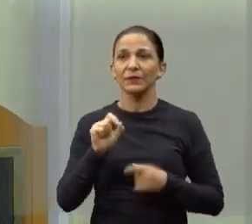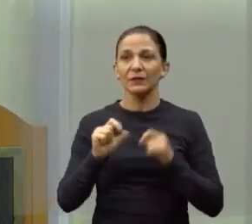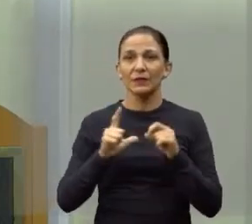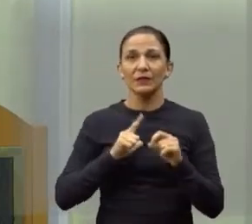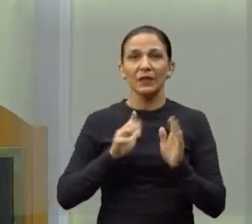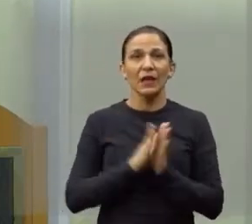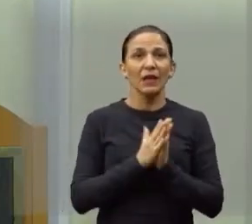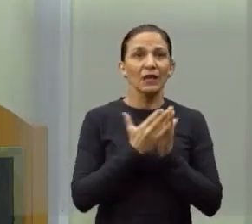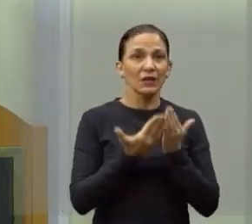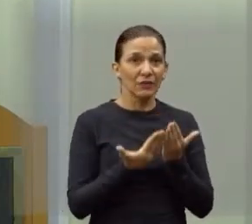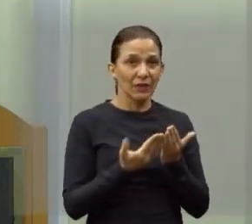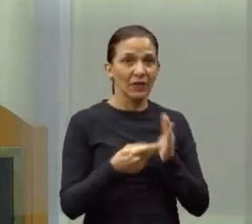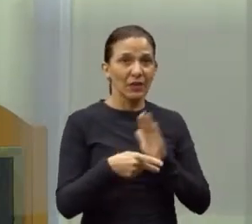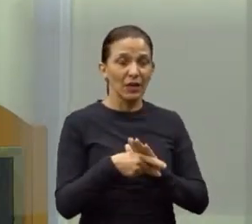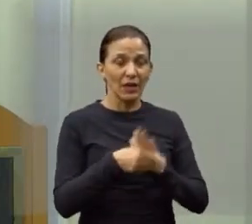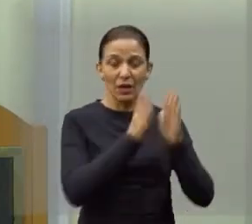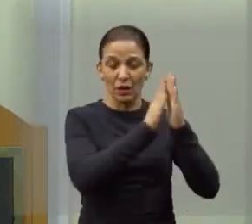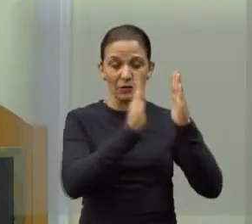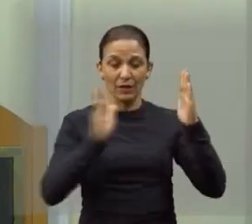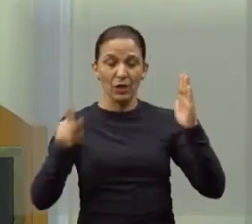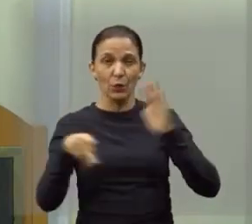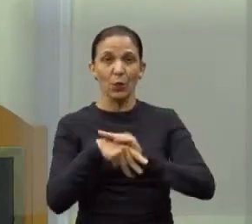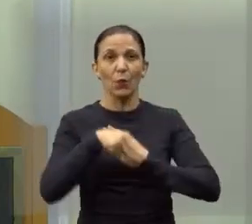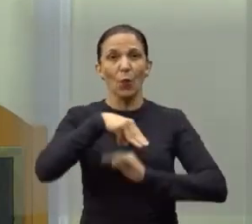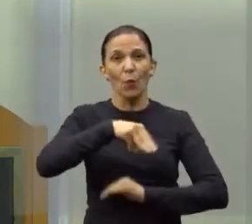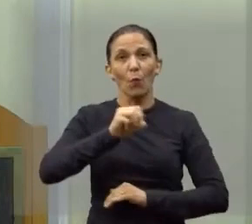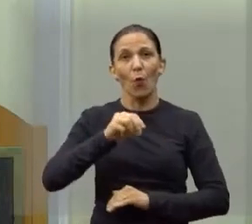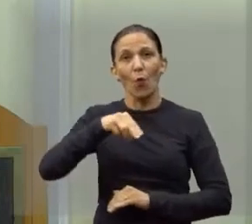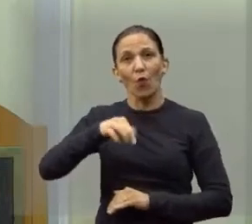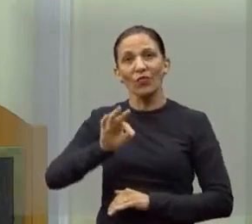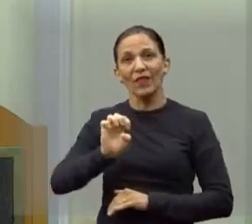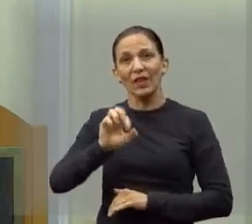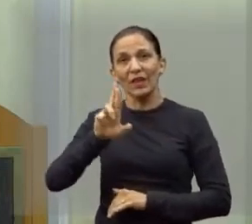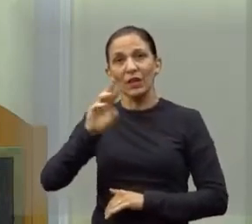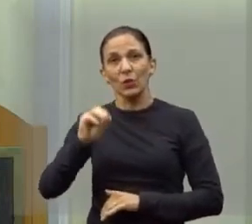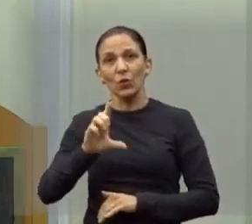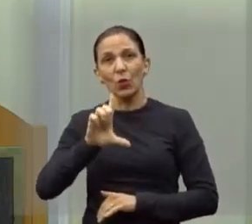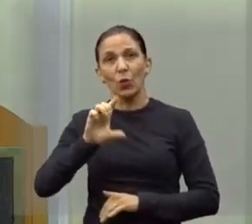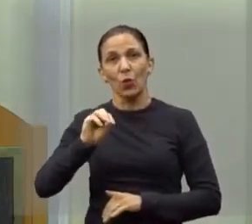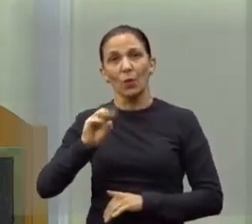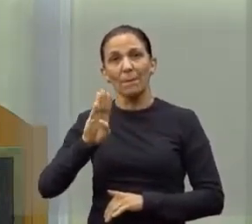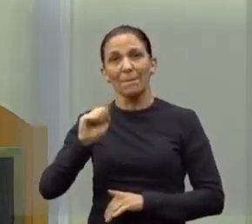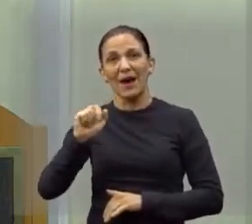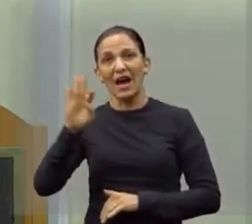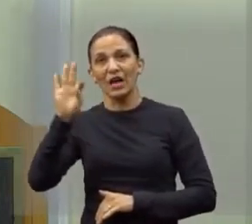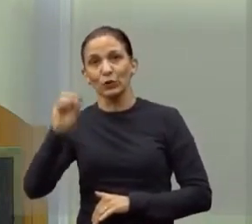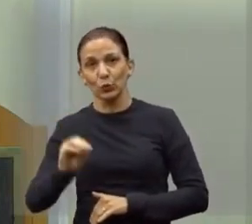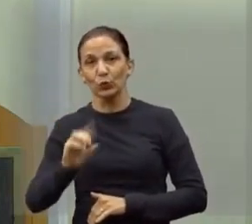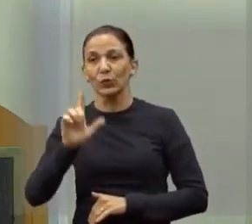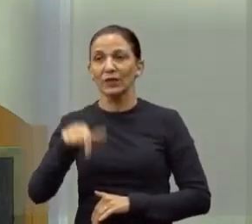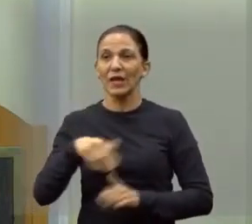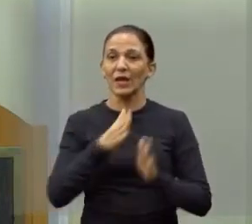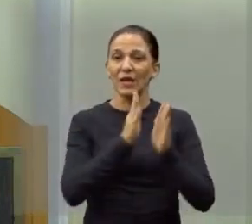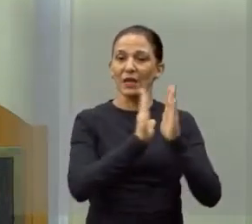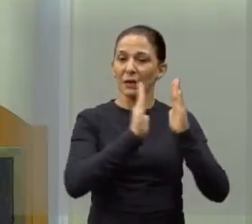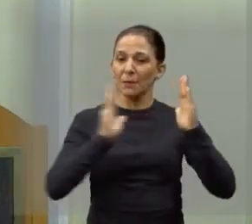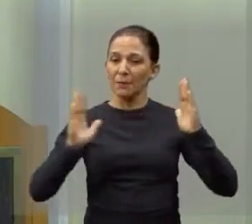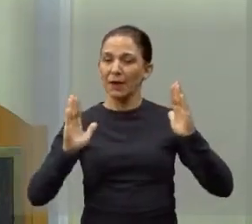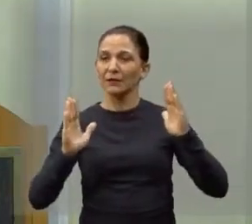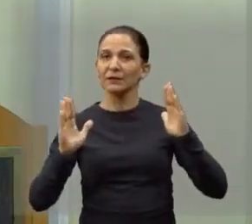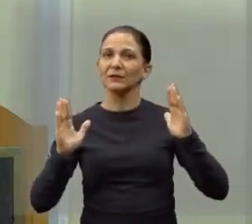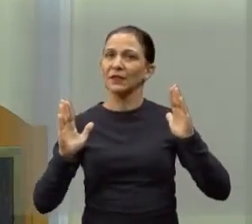tinha a livraria Monteiro Lobato, e eles fecharam a livraria, e lá tem um acervo ainda